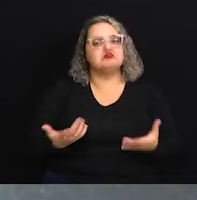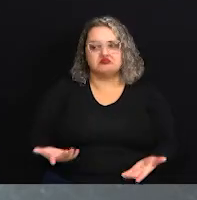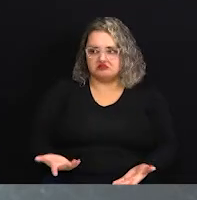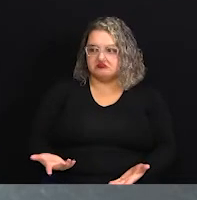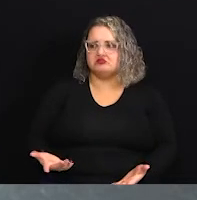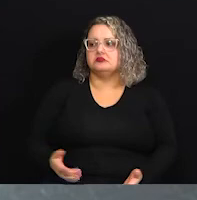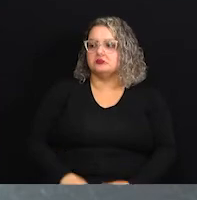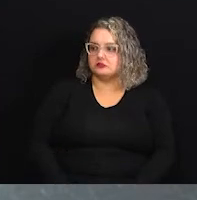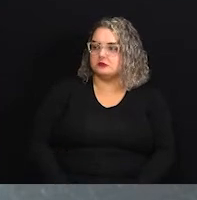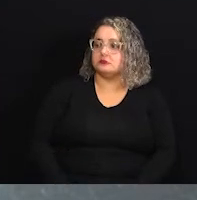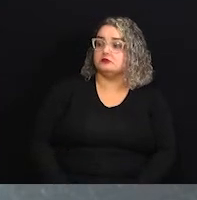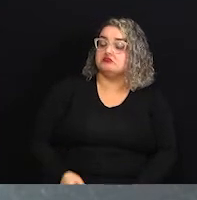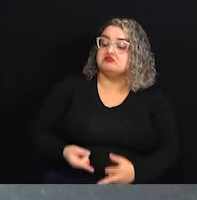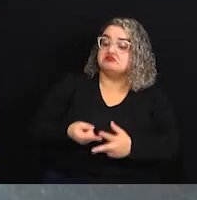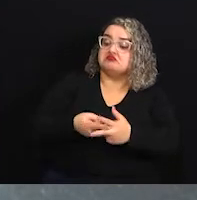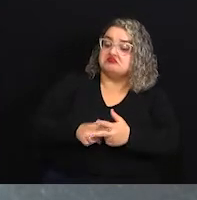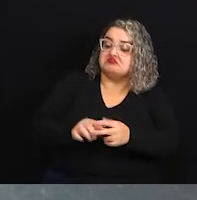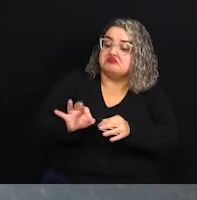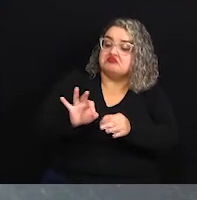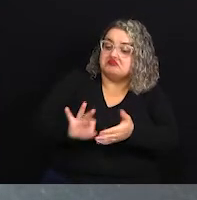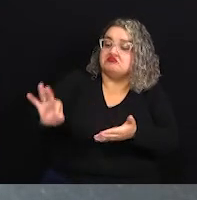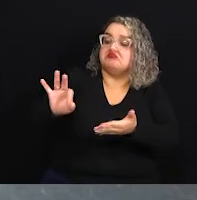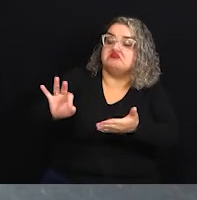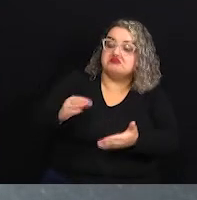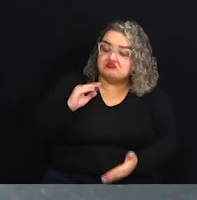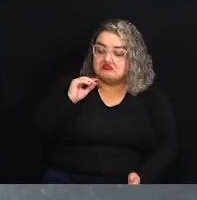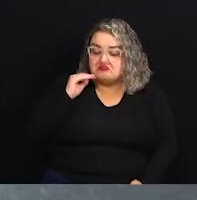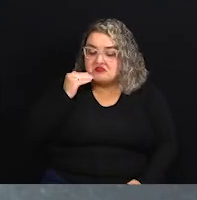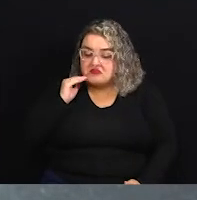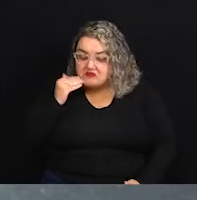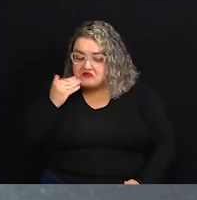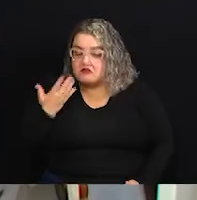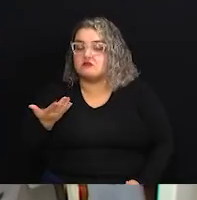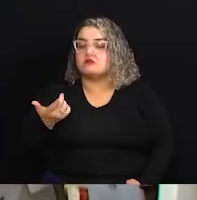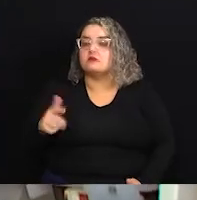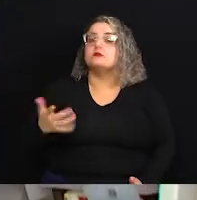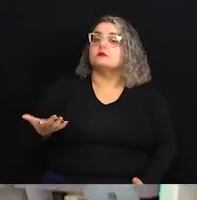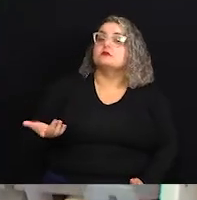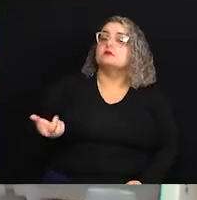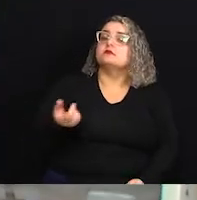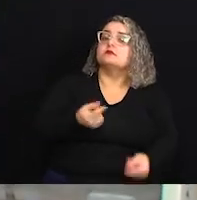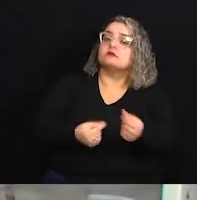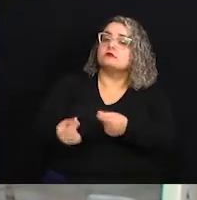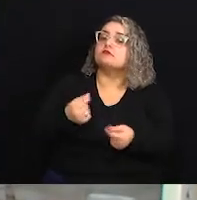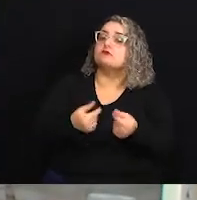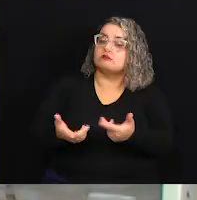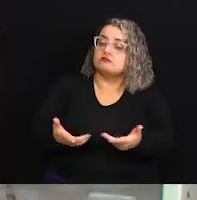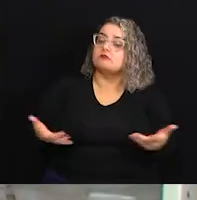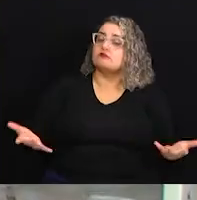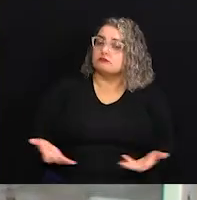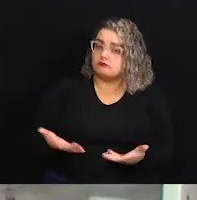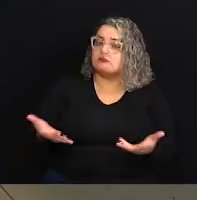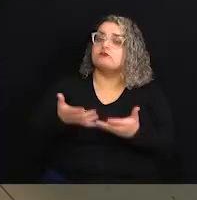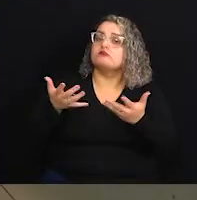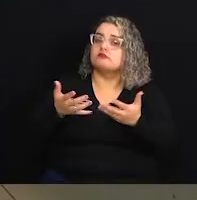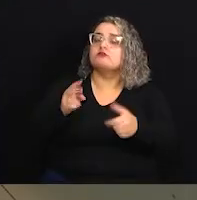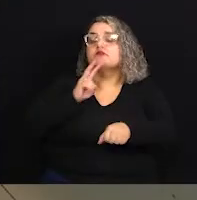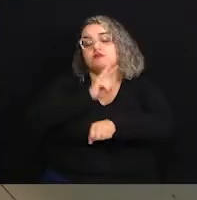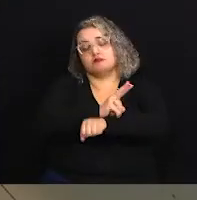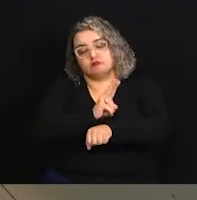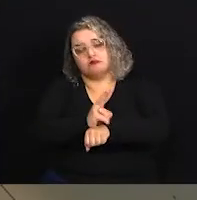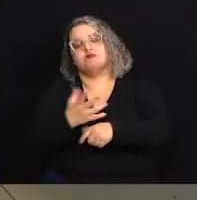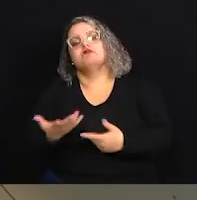nova cultura, a de consertar para usar novamente, demandada pelo cenário econômico e que impulsiona